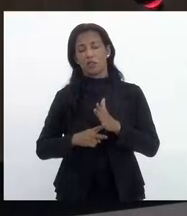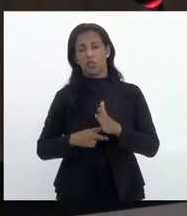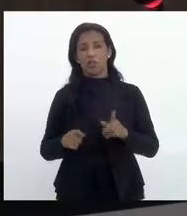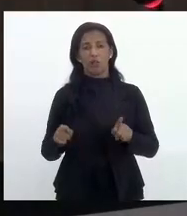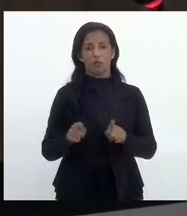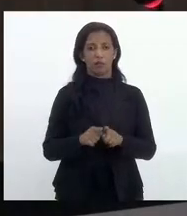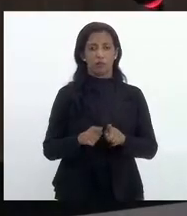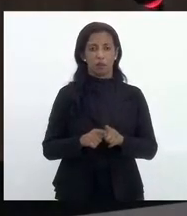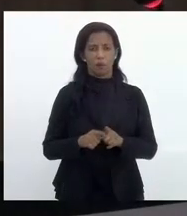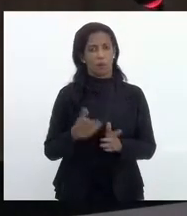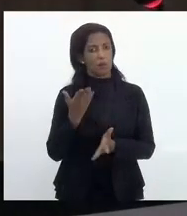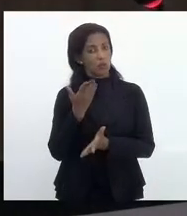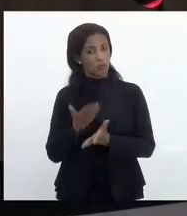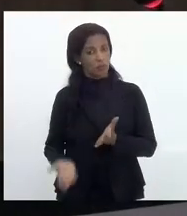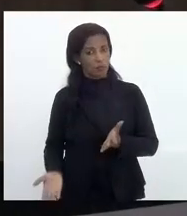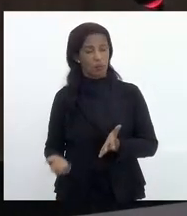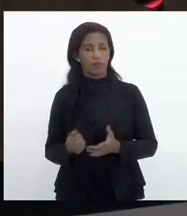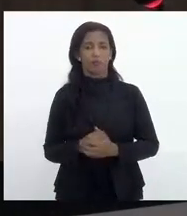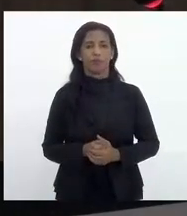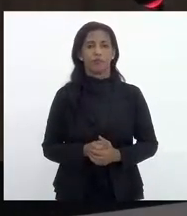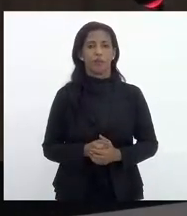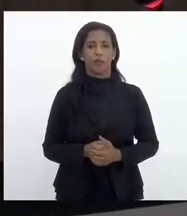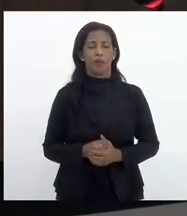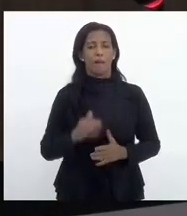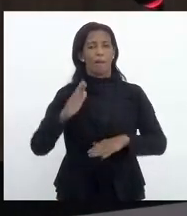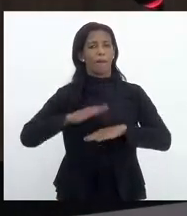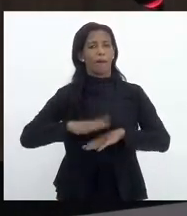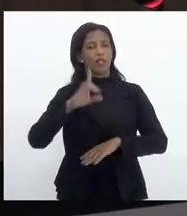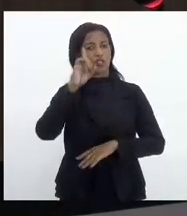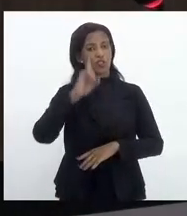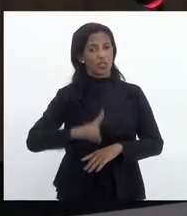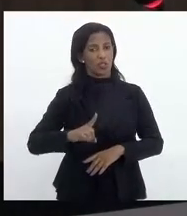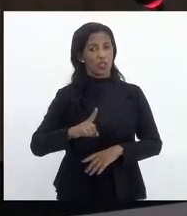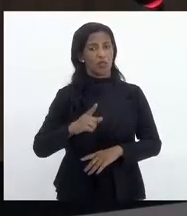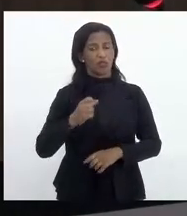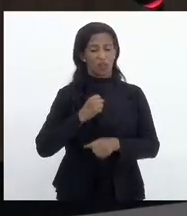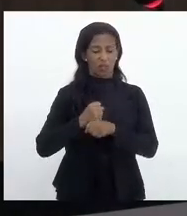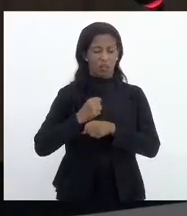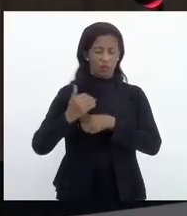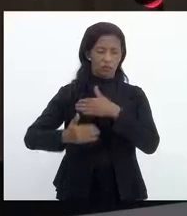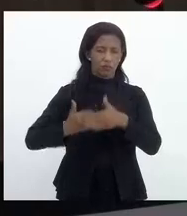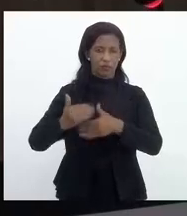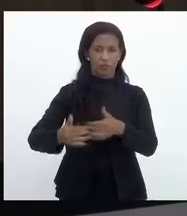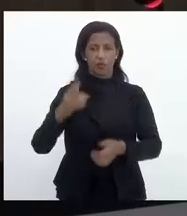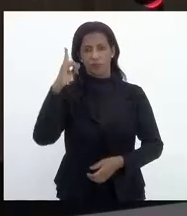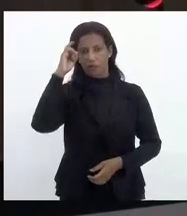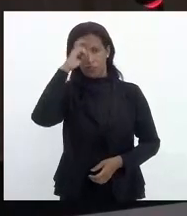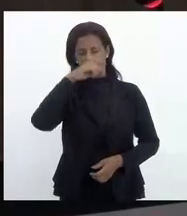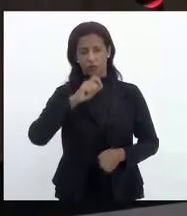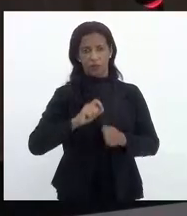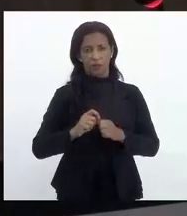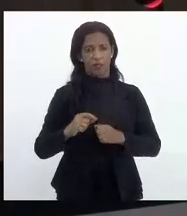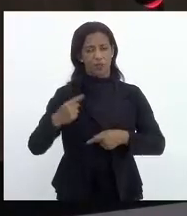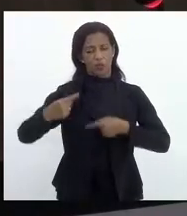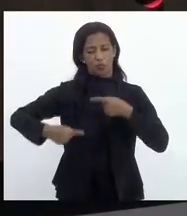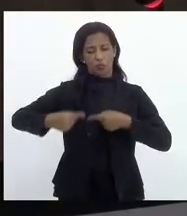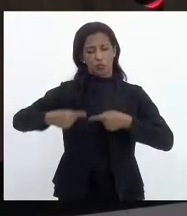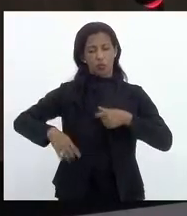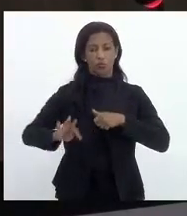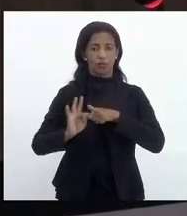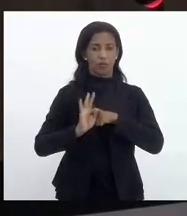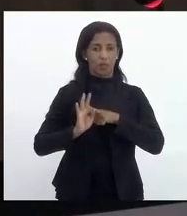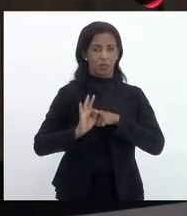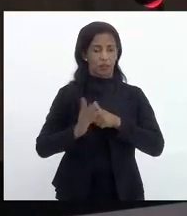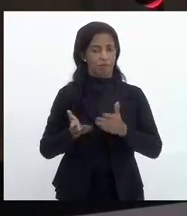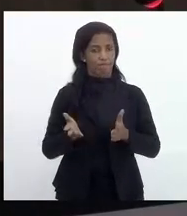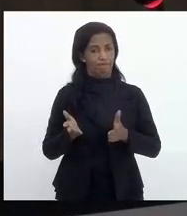presente justamente para que a gente Não perda não perca mais direitos e que já tem perdido todos esses anos fica difícil fazer um discurso técnico aqui